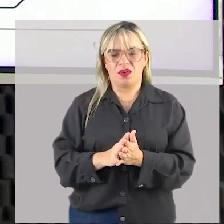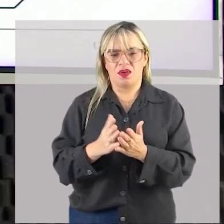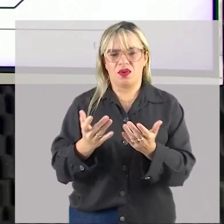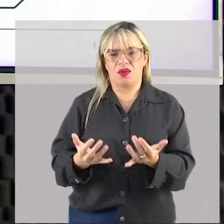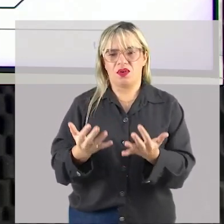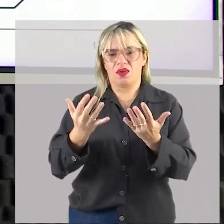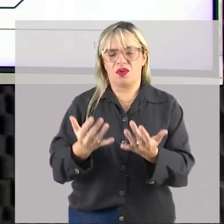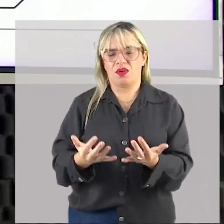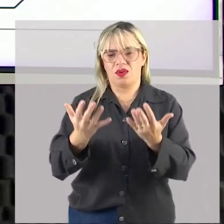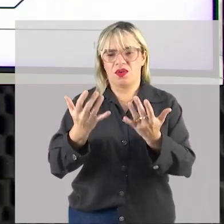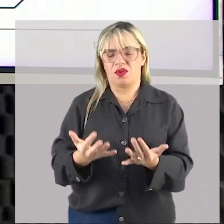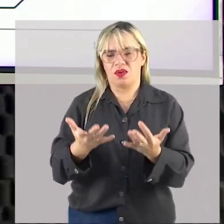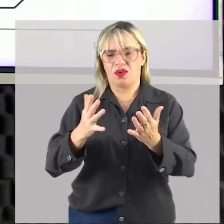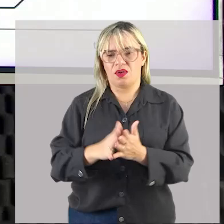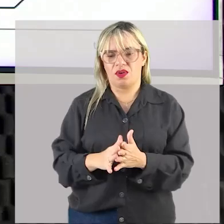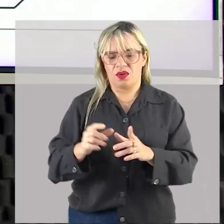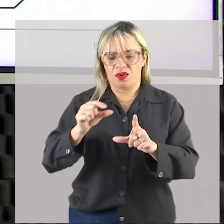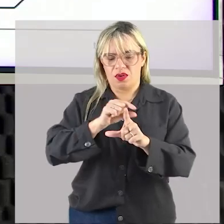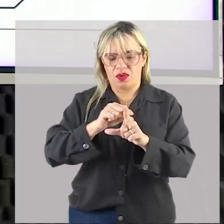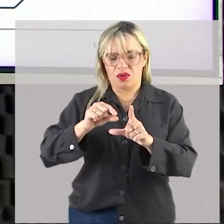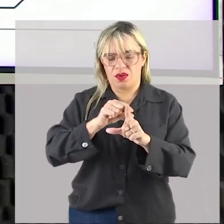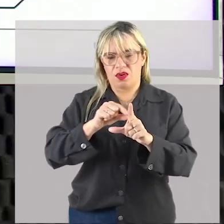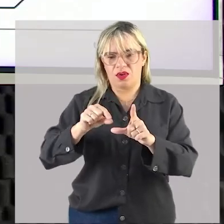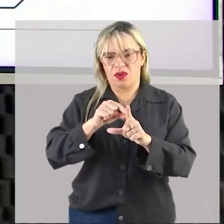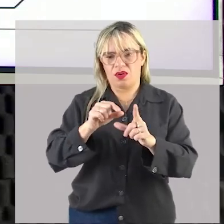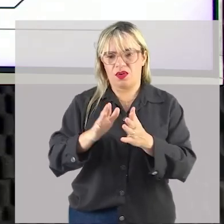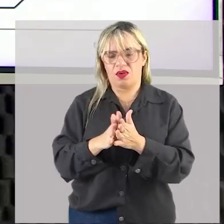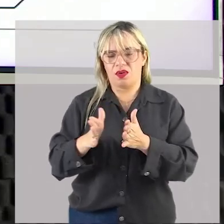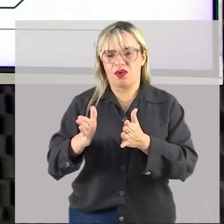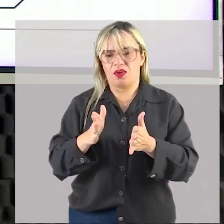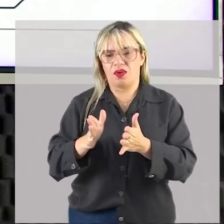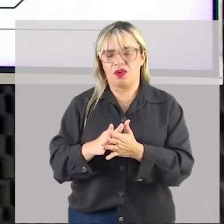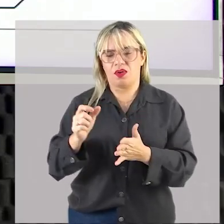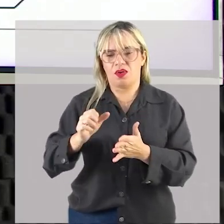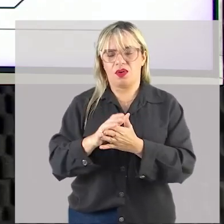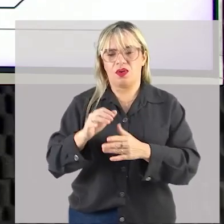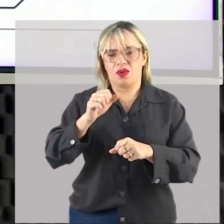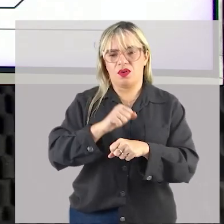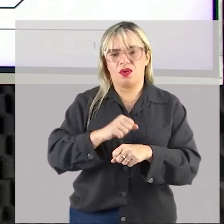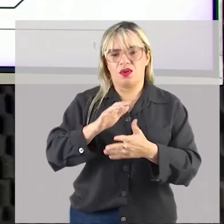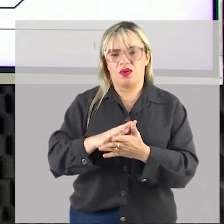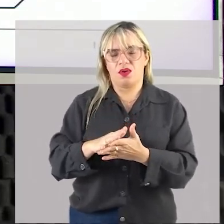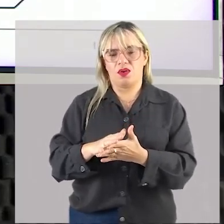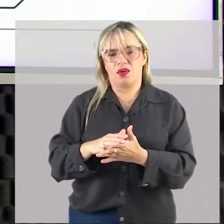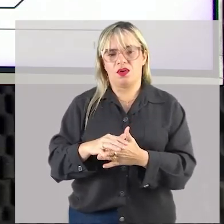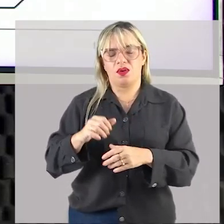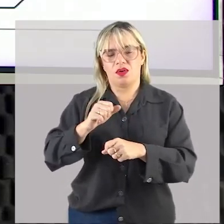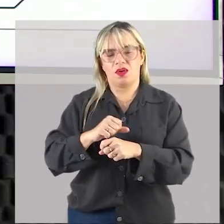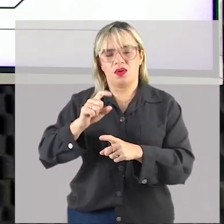embaixo a fusão está no intervalo. Ó. Gente, a fusão está no intervalo. Sólido, sólido mais líquido.